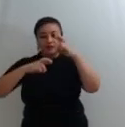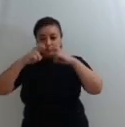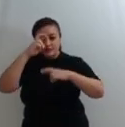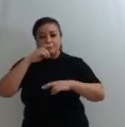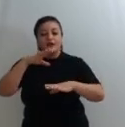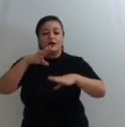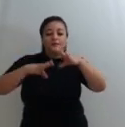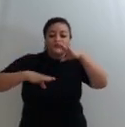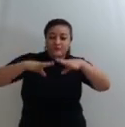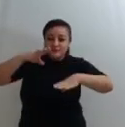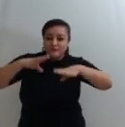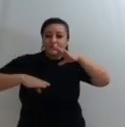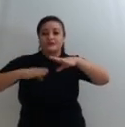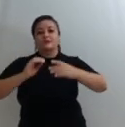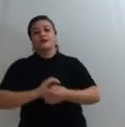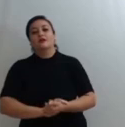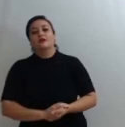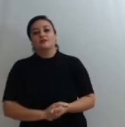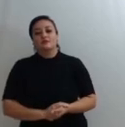proporcionalidade, a